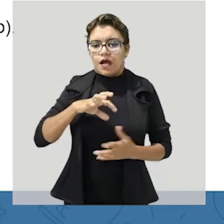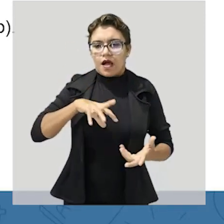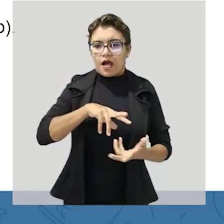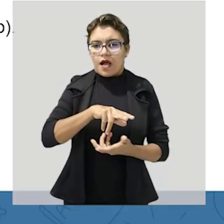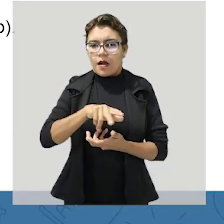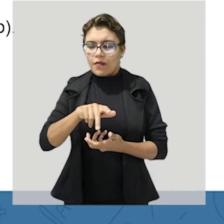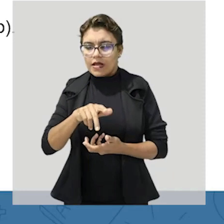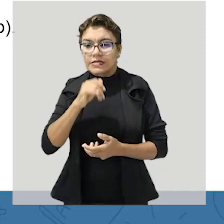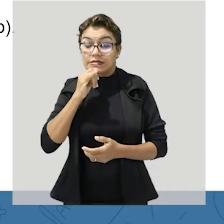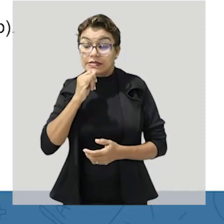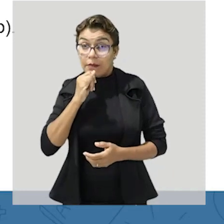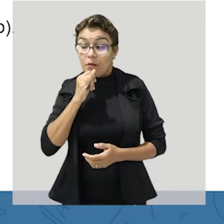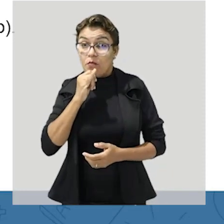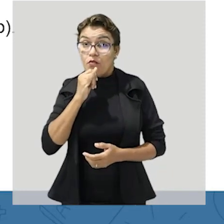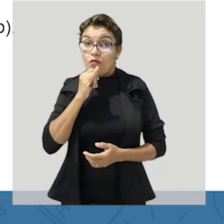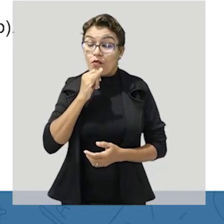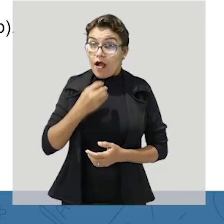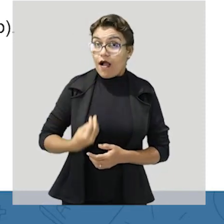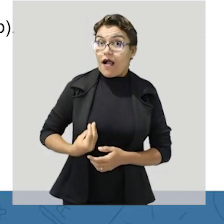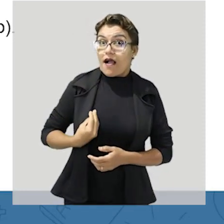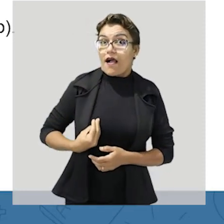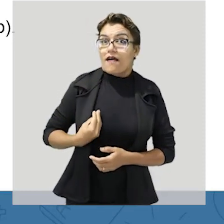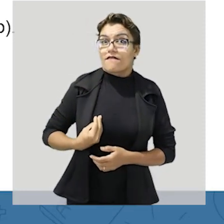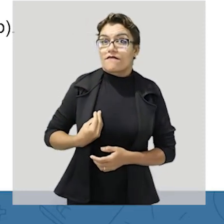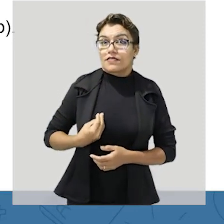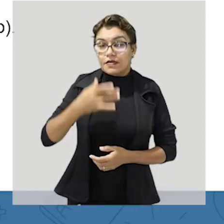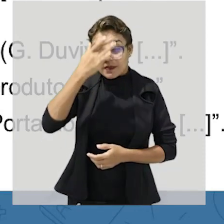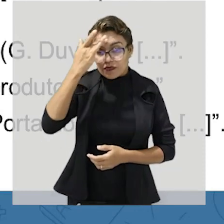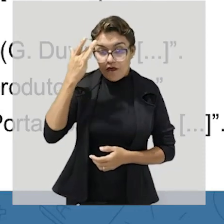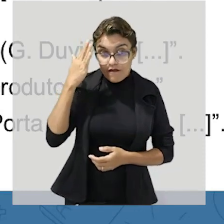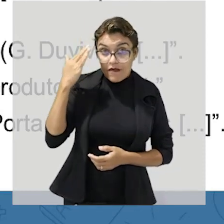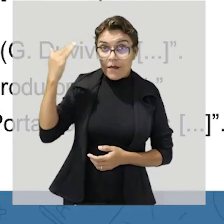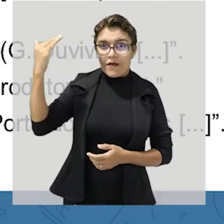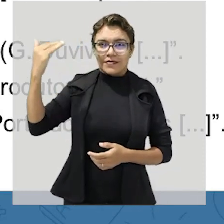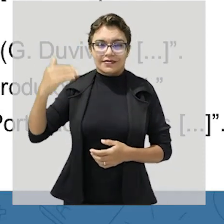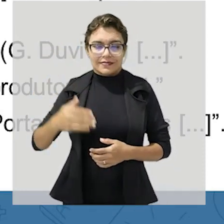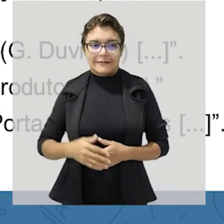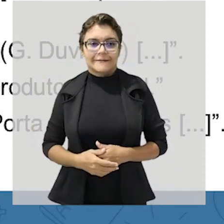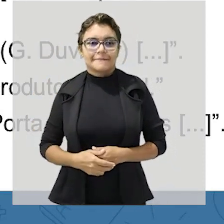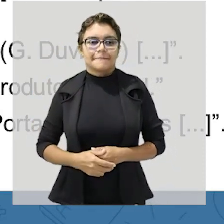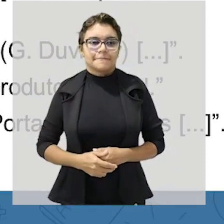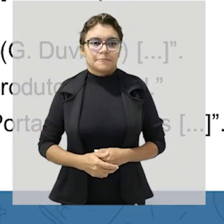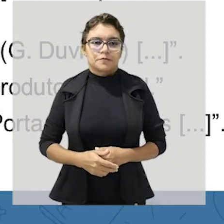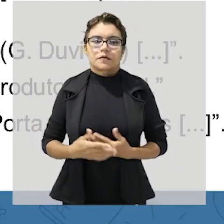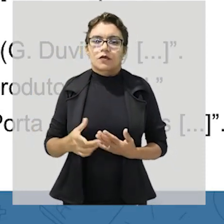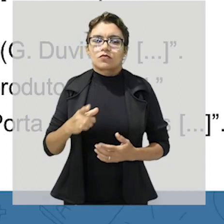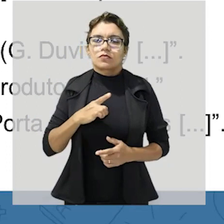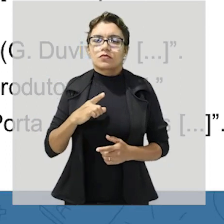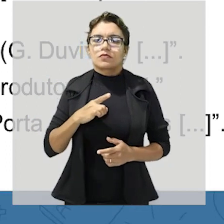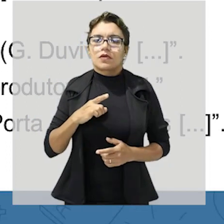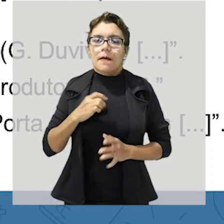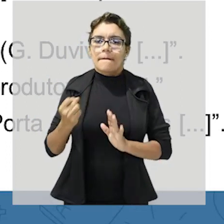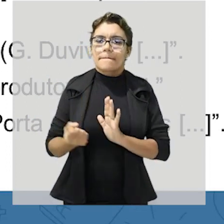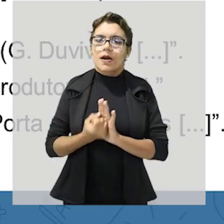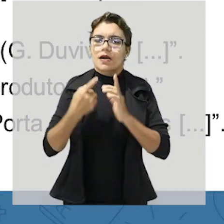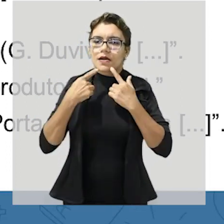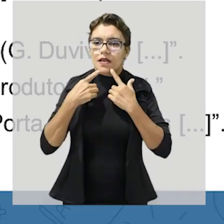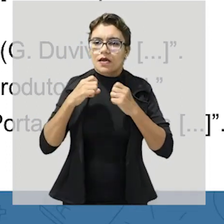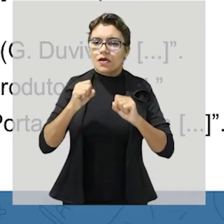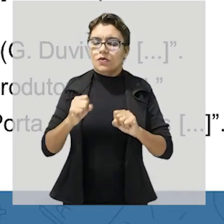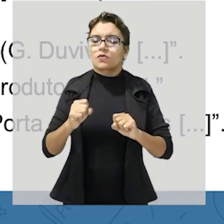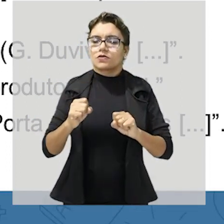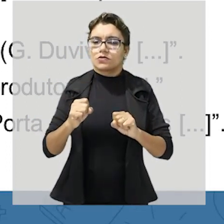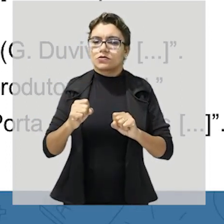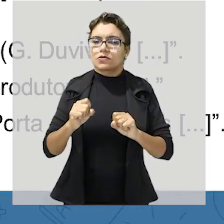o autor Rodrigo deverá participar de todos os filmes do produtor Miguel. A produção do filme Maluco conta com um ótimo elenco do Porta dos Fundos, uma